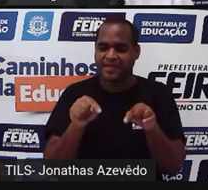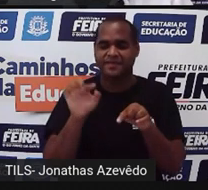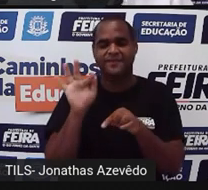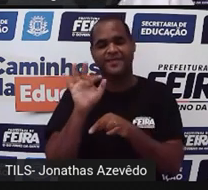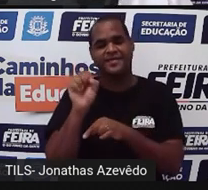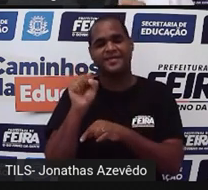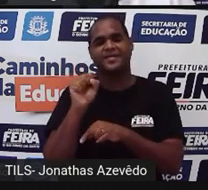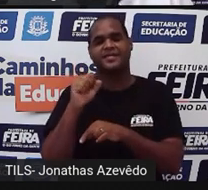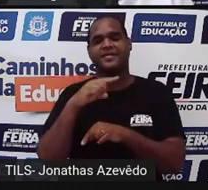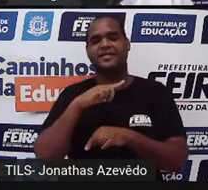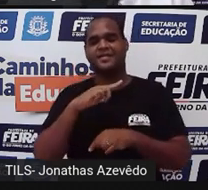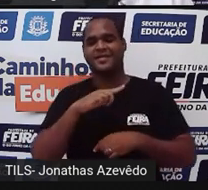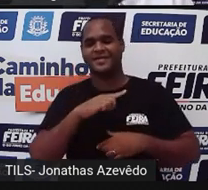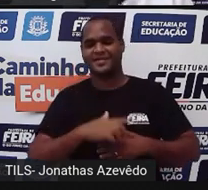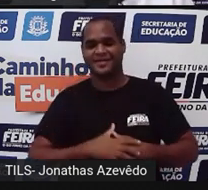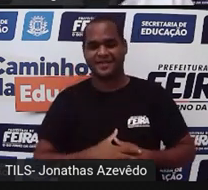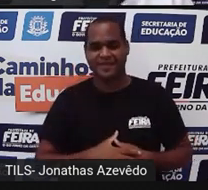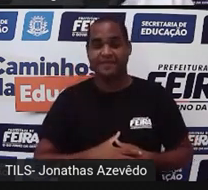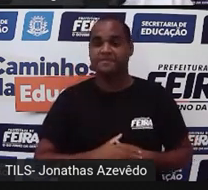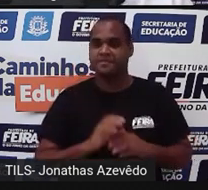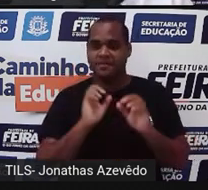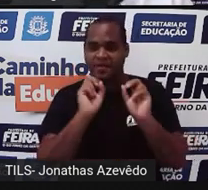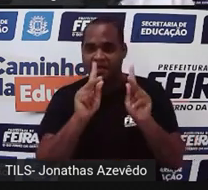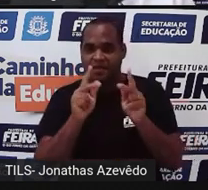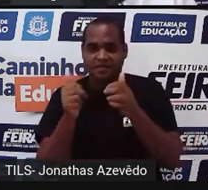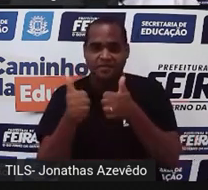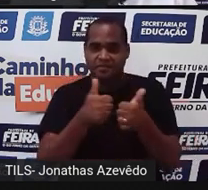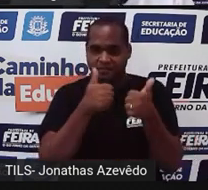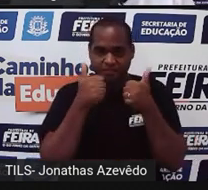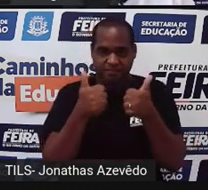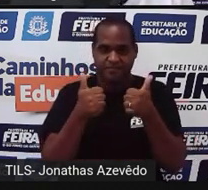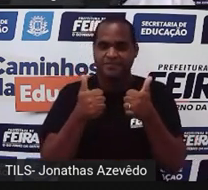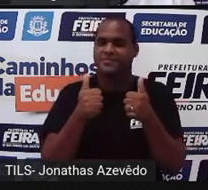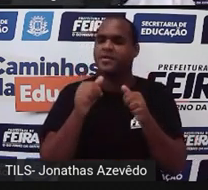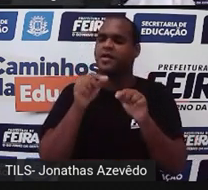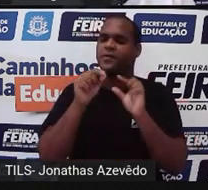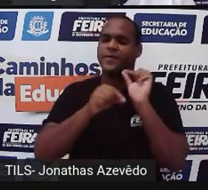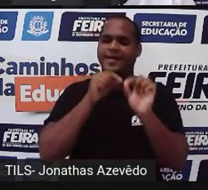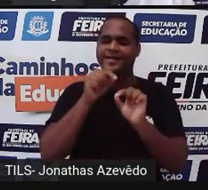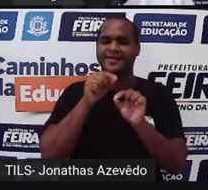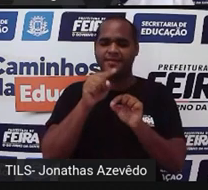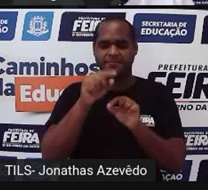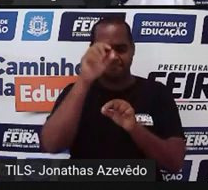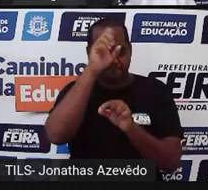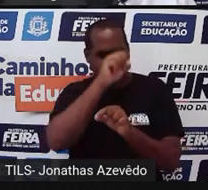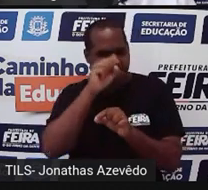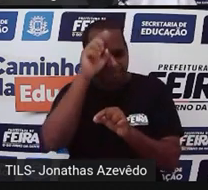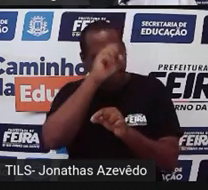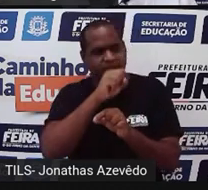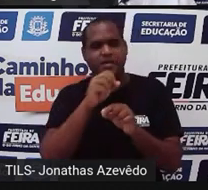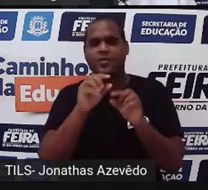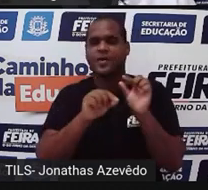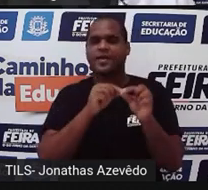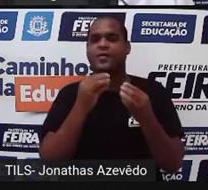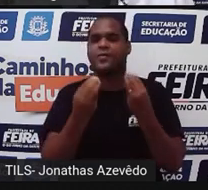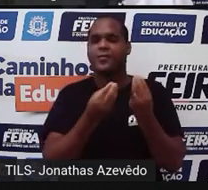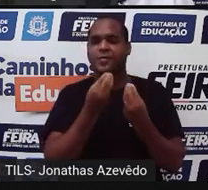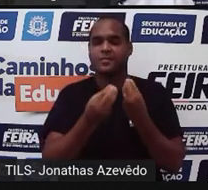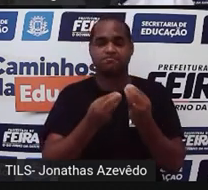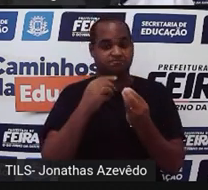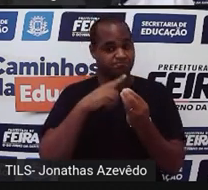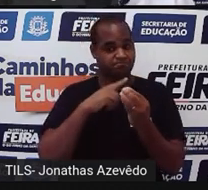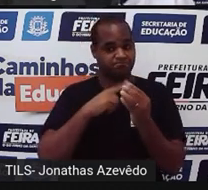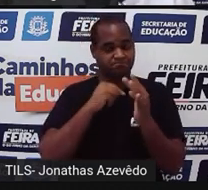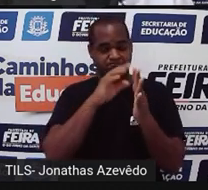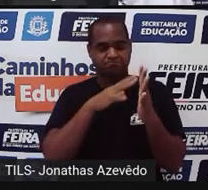da nossa cidade. Tá bom? E o que é que a gente tem para aprender nessa aula? Bom, ali na tela tem algumas